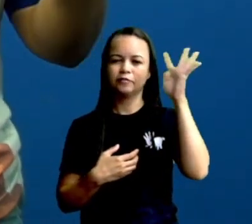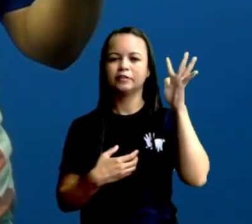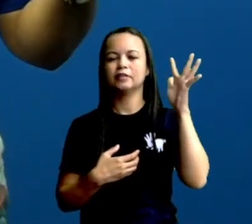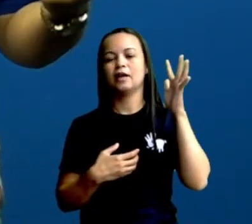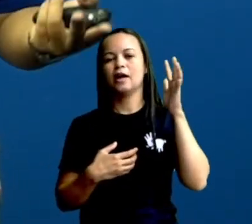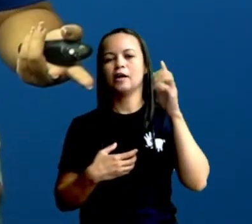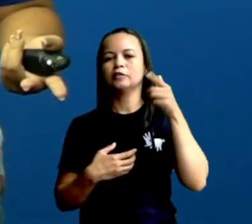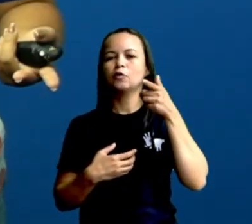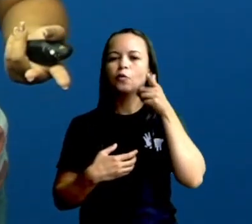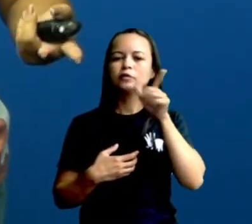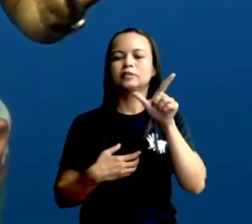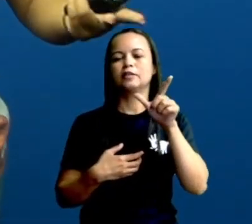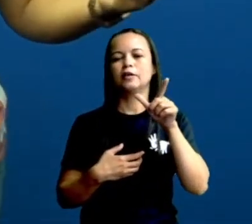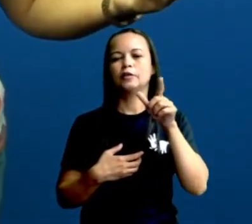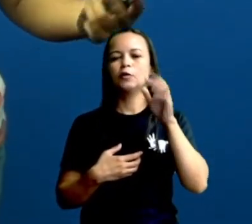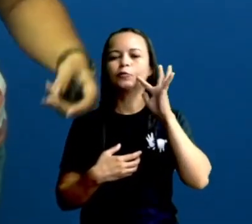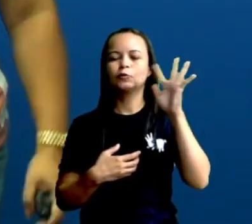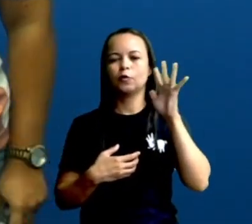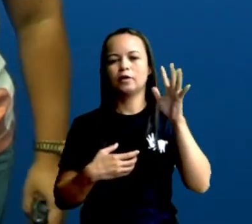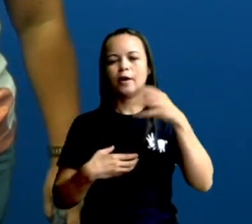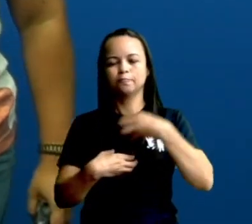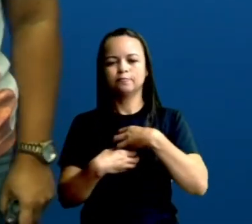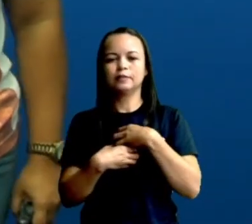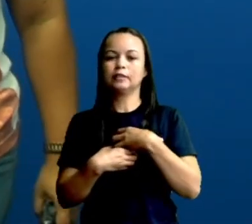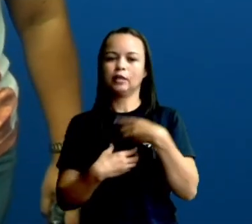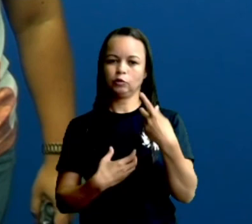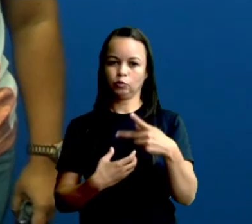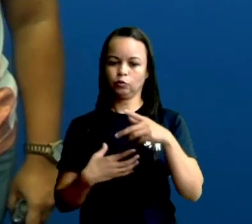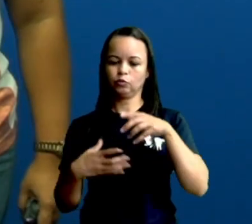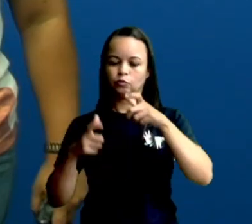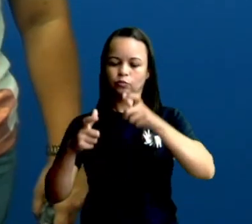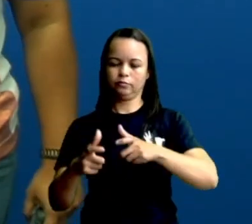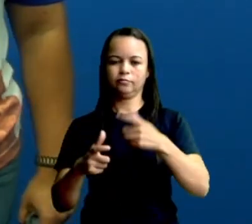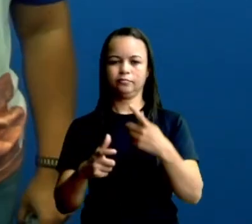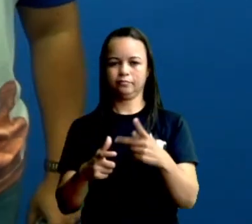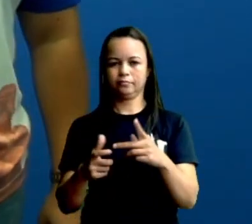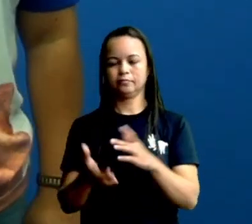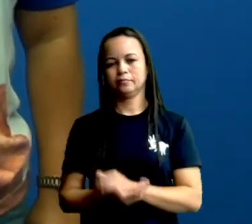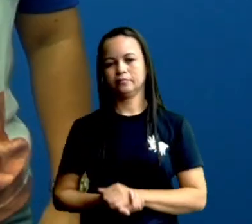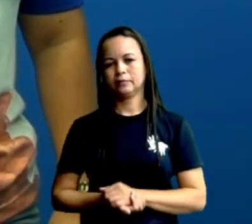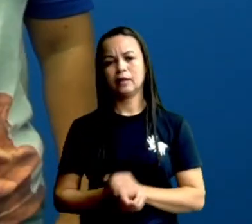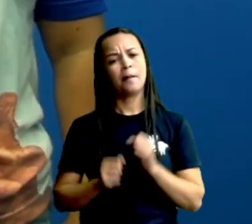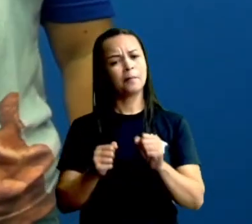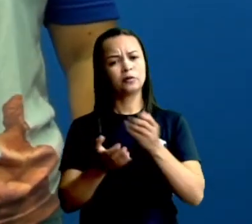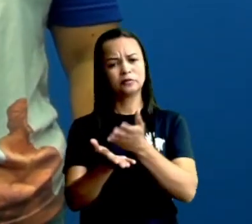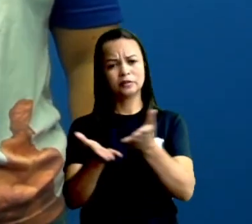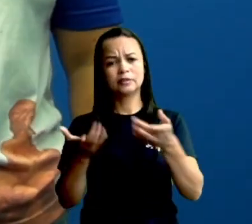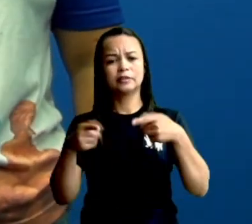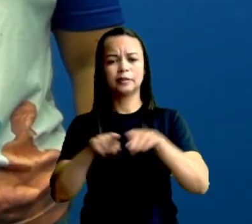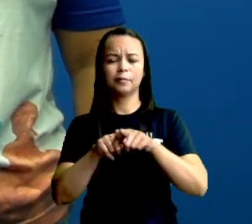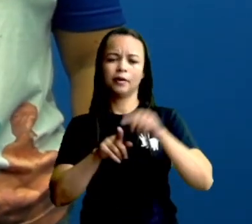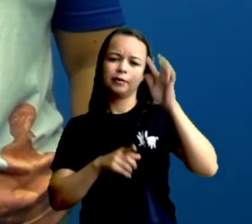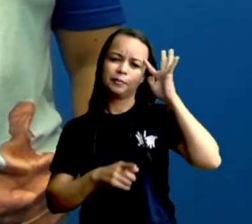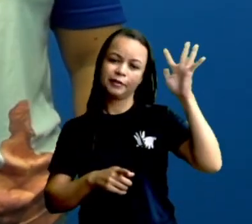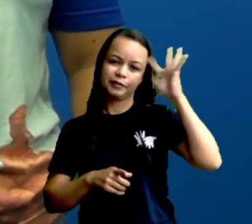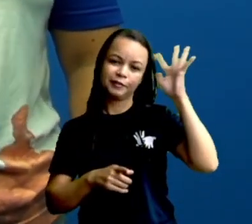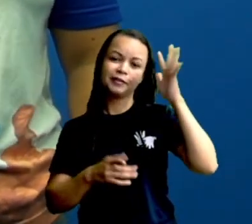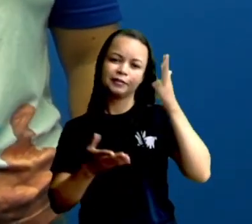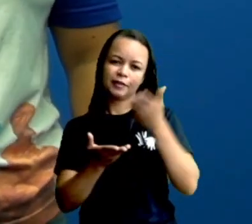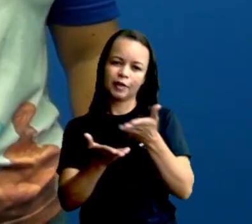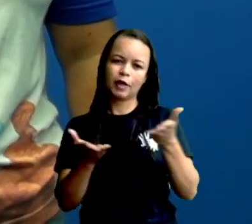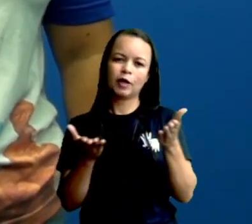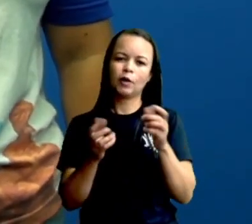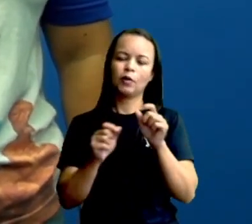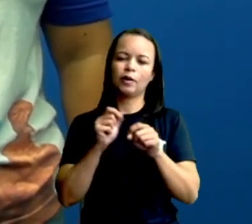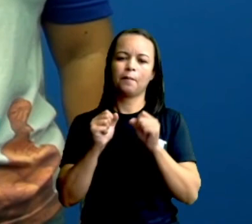sonhar e conseguiu sentir tudo da sua terra, tá bom? E assim pode ser com você também. Usa a tua imaginação. Sempre